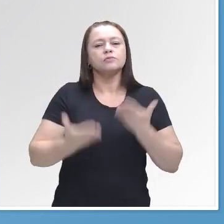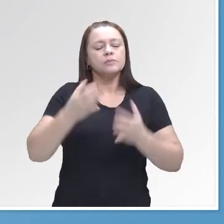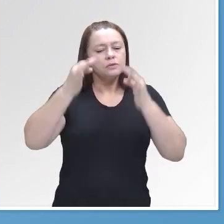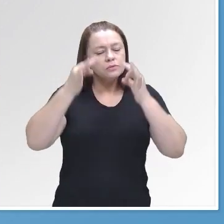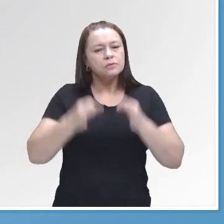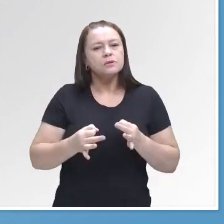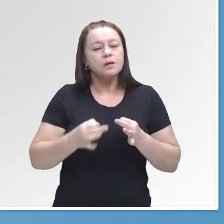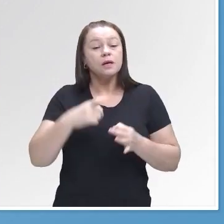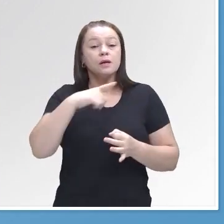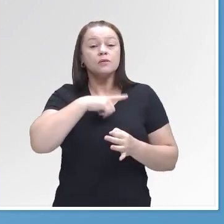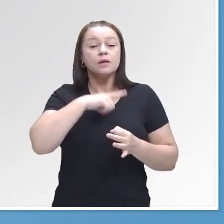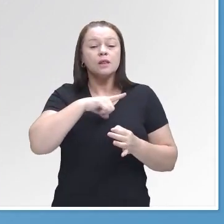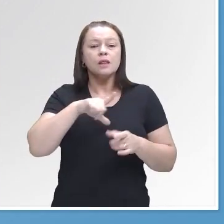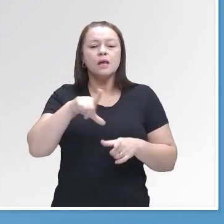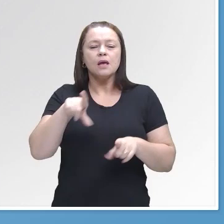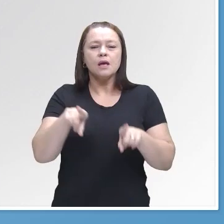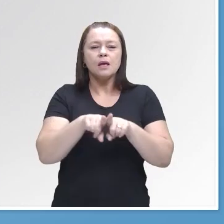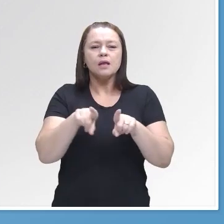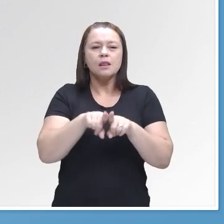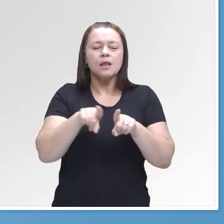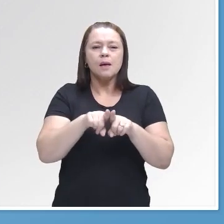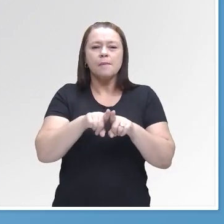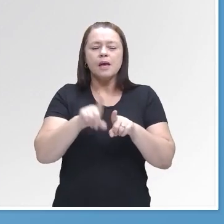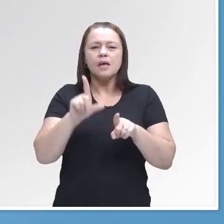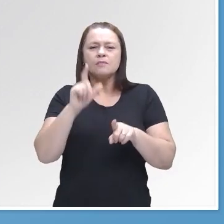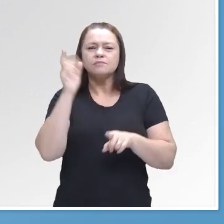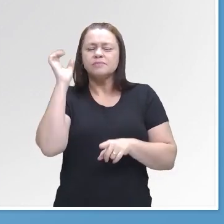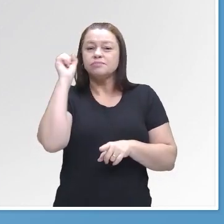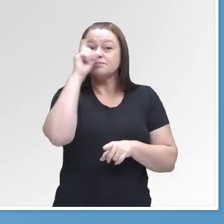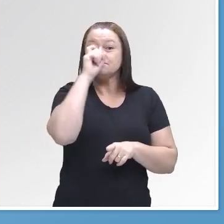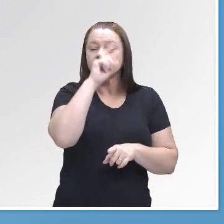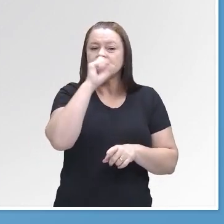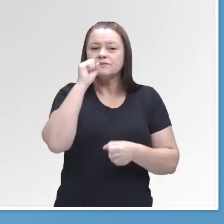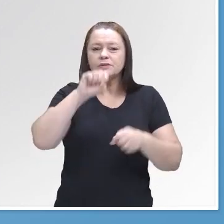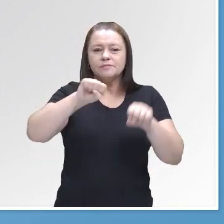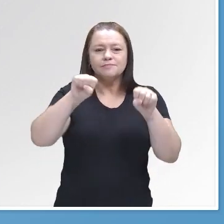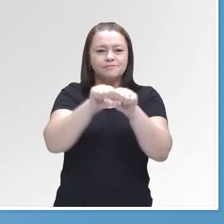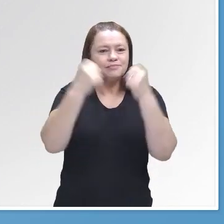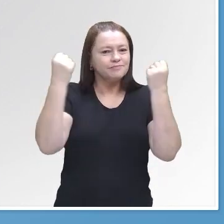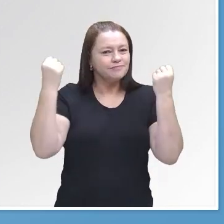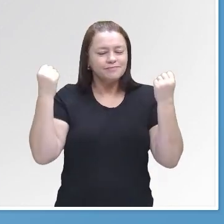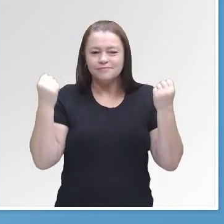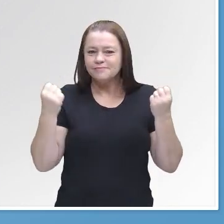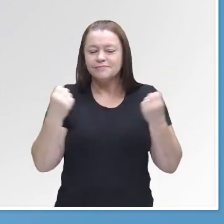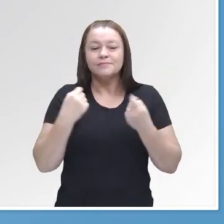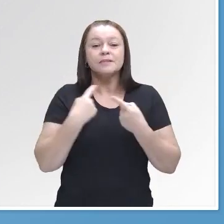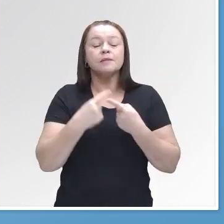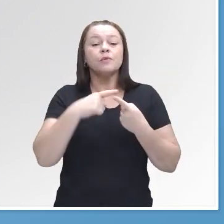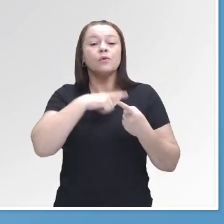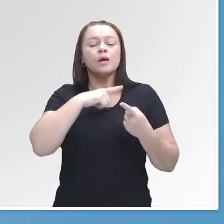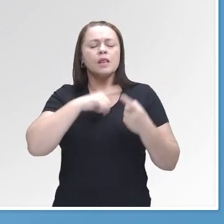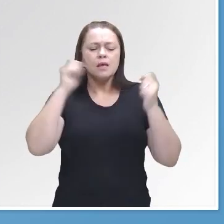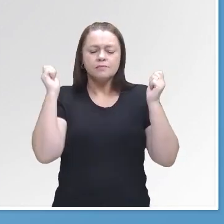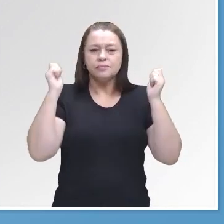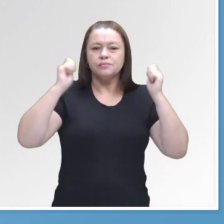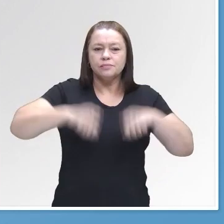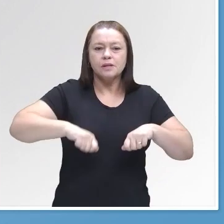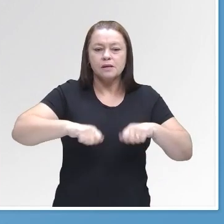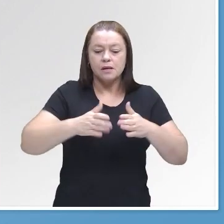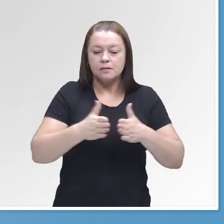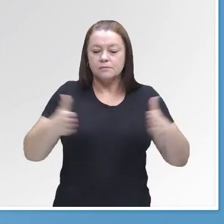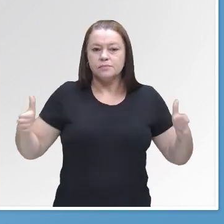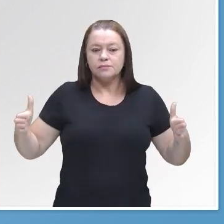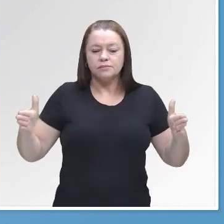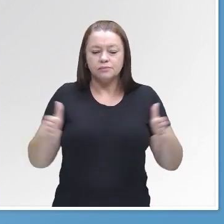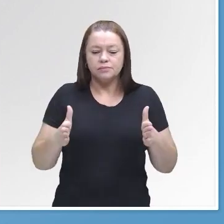Além de possuir maior resistência ao impacto por ter redução mecânica, a balança híbrida possui diversas capacidades e tamanhos de